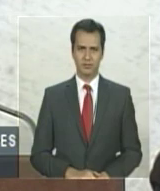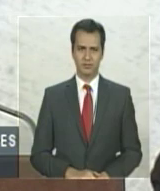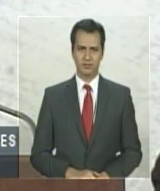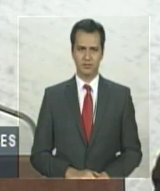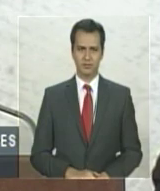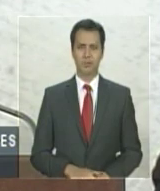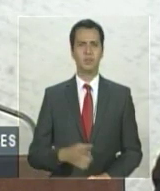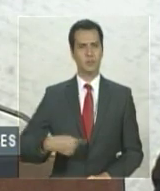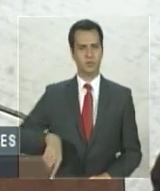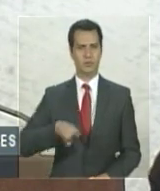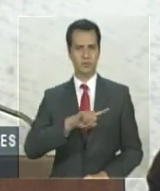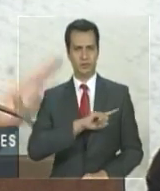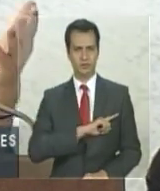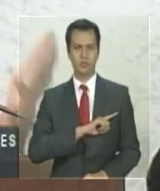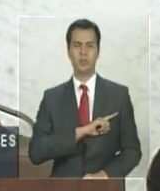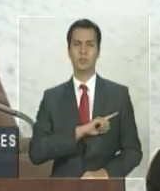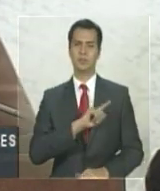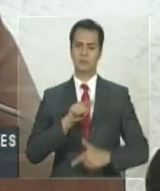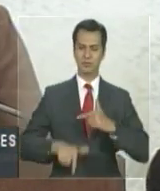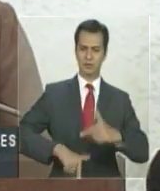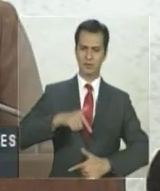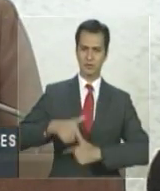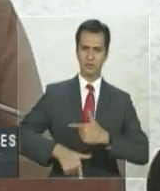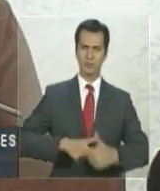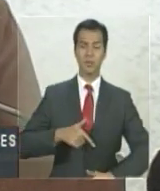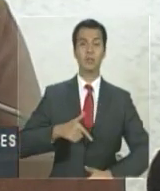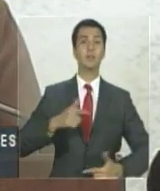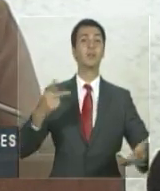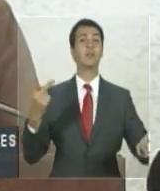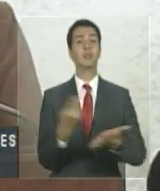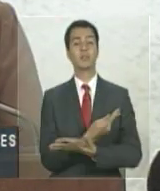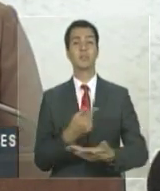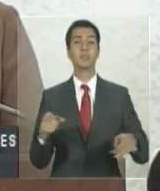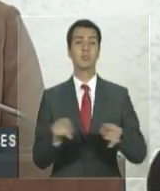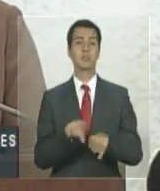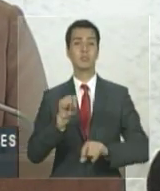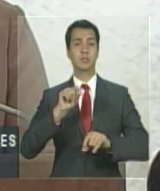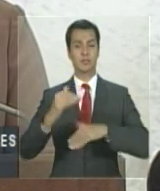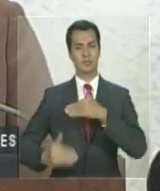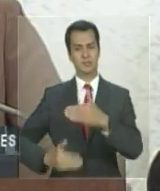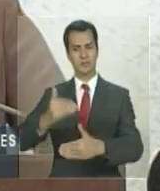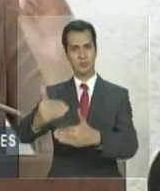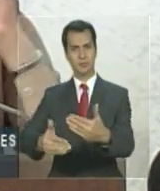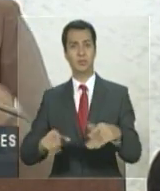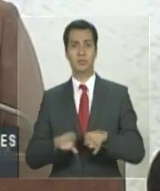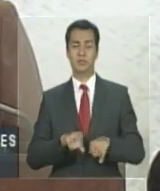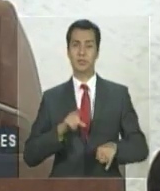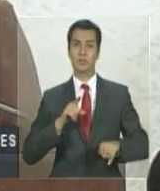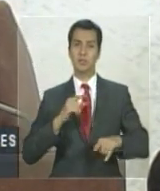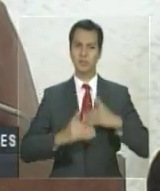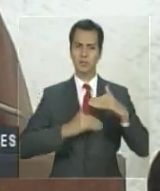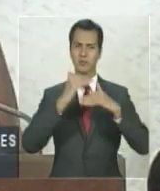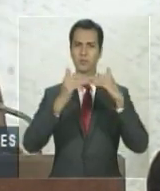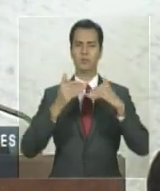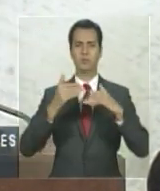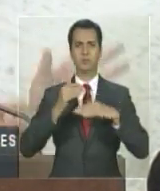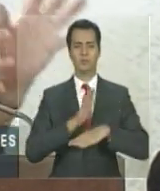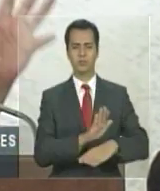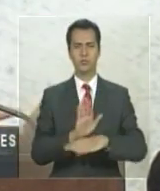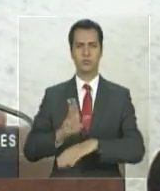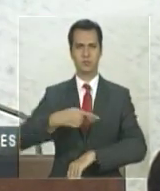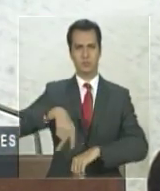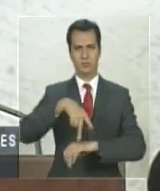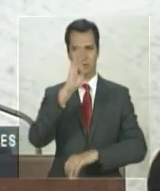também a nossa mobilização, isso resulta em crescimento e desenvolvimento para o país, num modelo em que